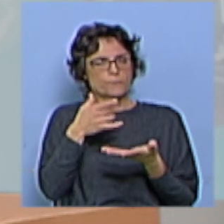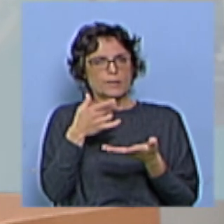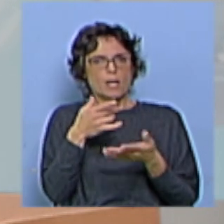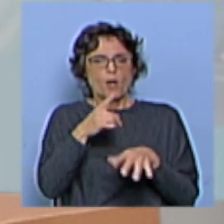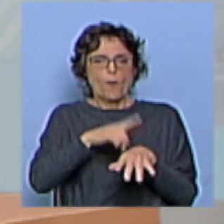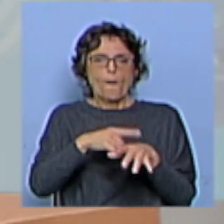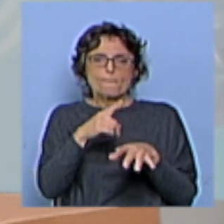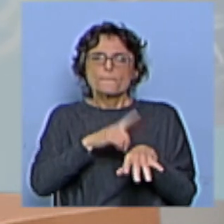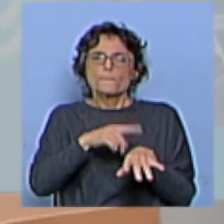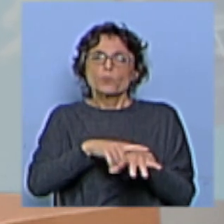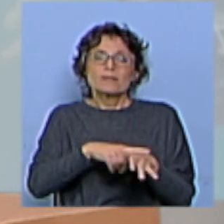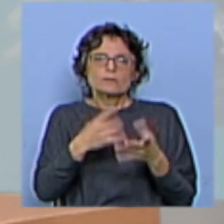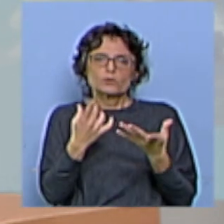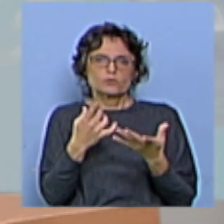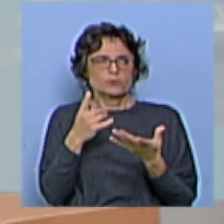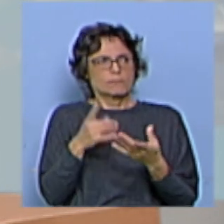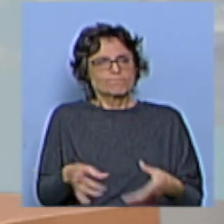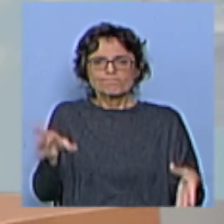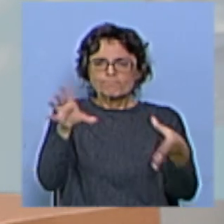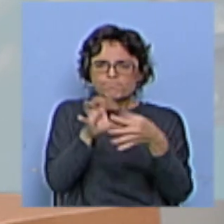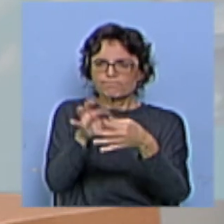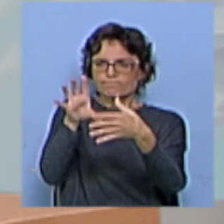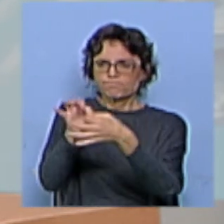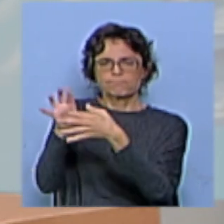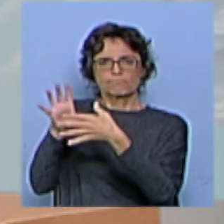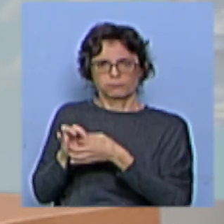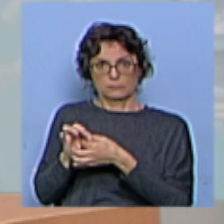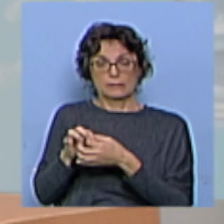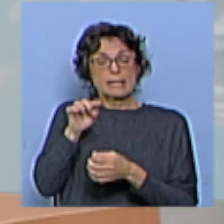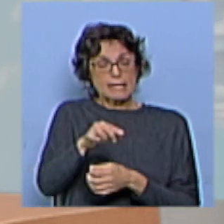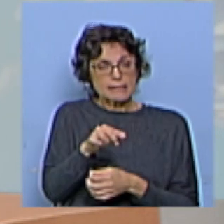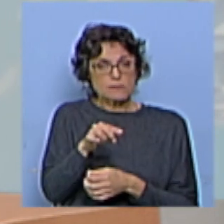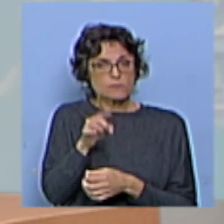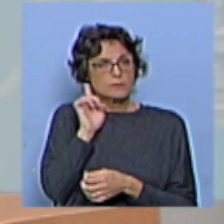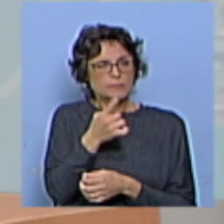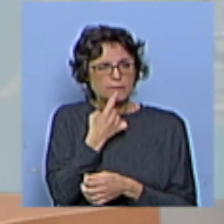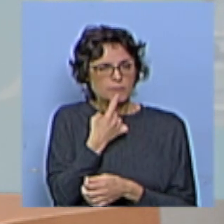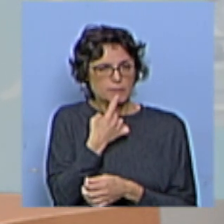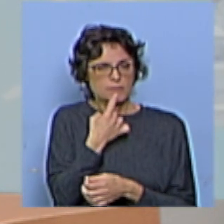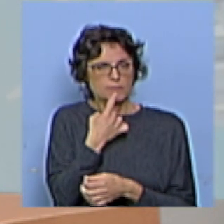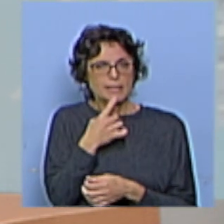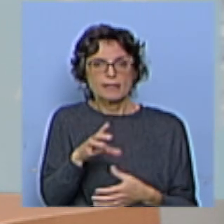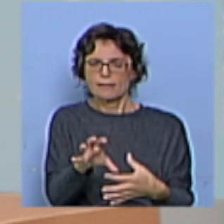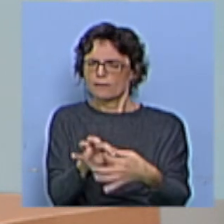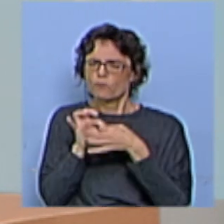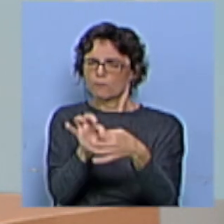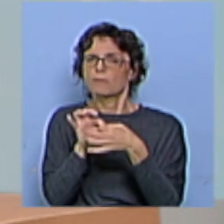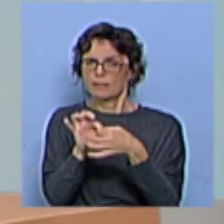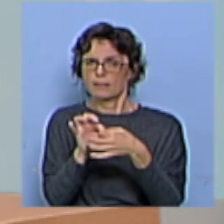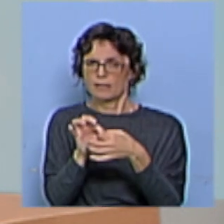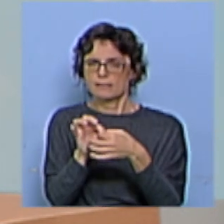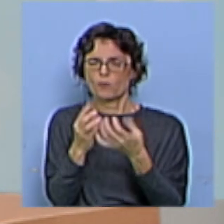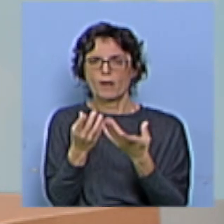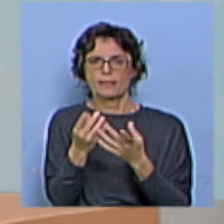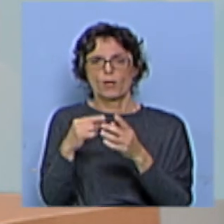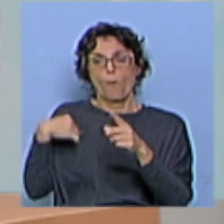podem dissociar de modo nenhum. E é esta articulação e esta compreensão entre o património, o tal património